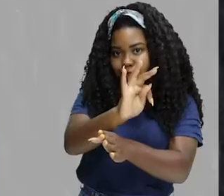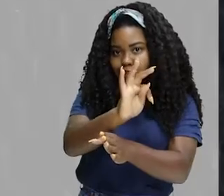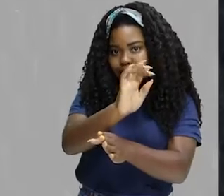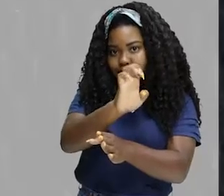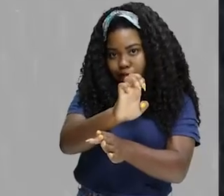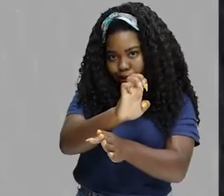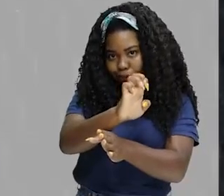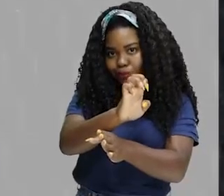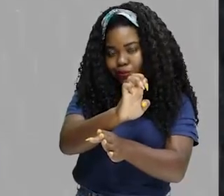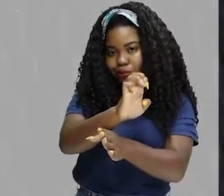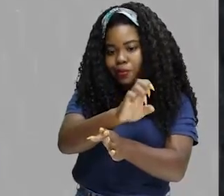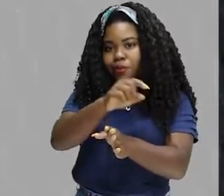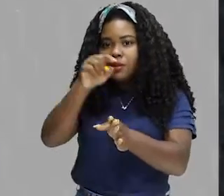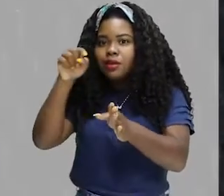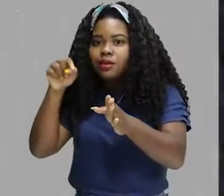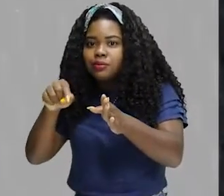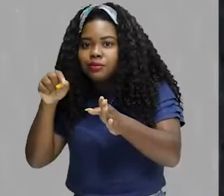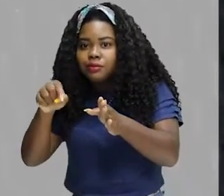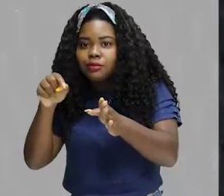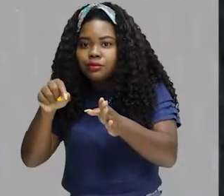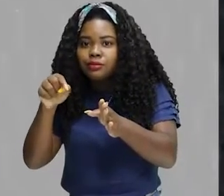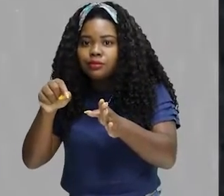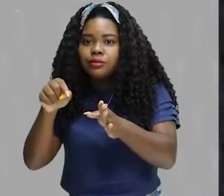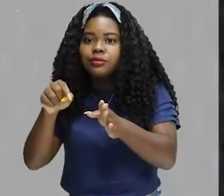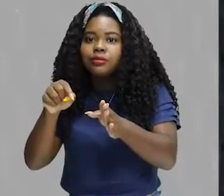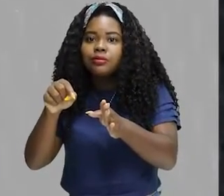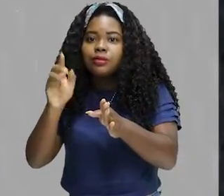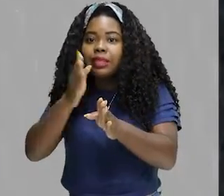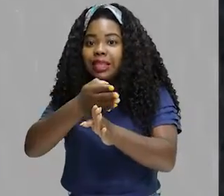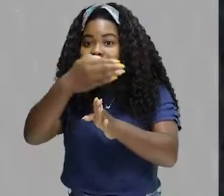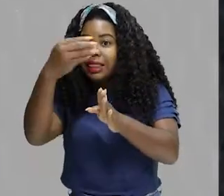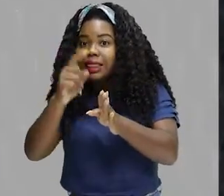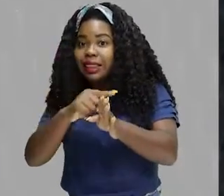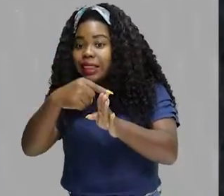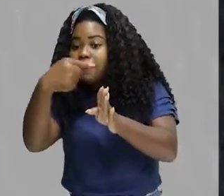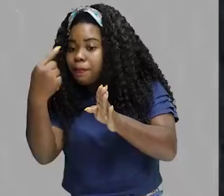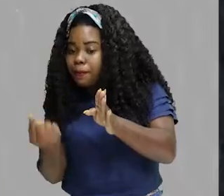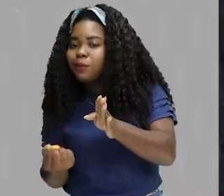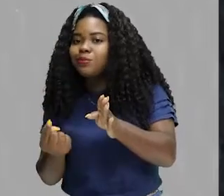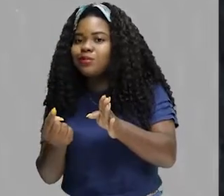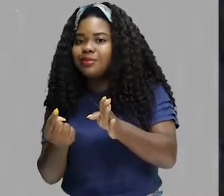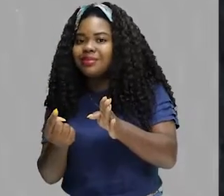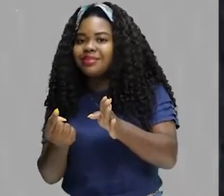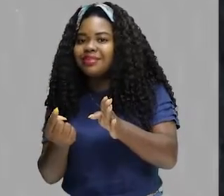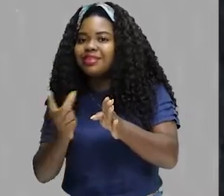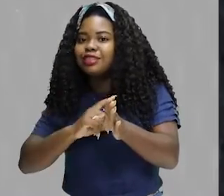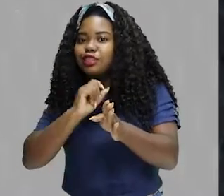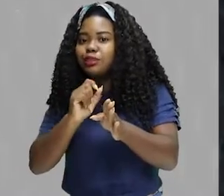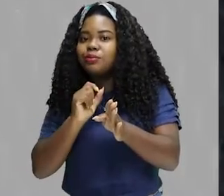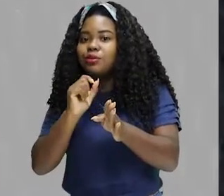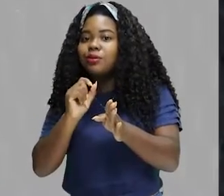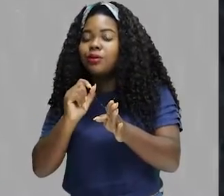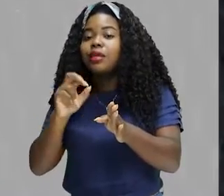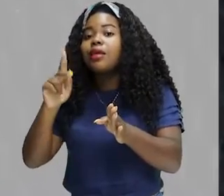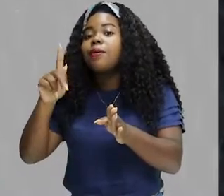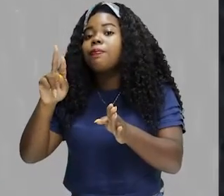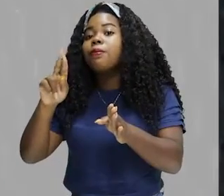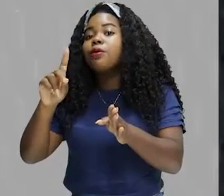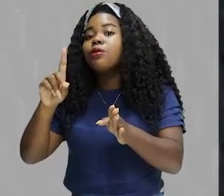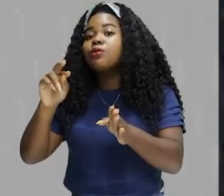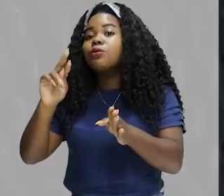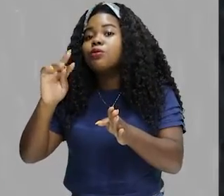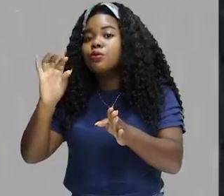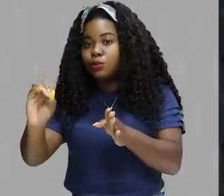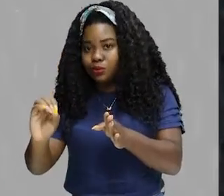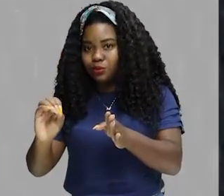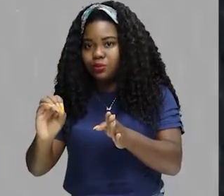dois ou vários reagentes. E tudo que aparecer depois da seta, vamos chamar de produtos. Então, podemos